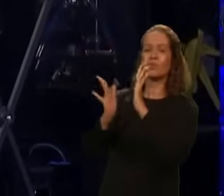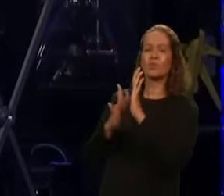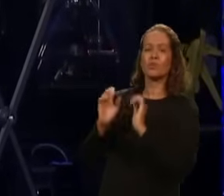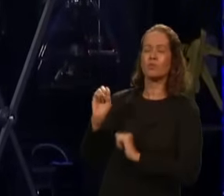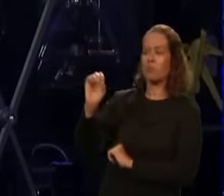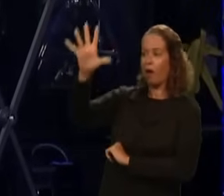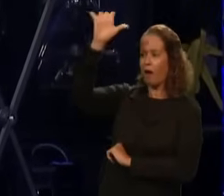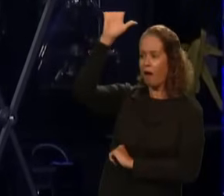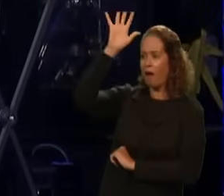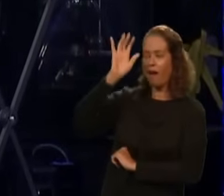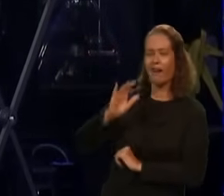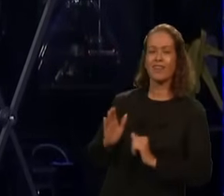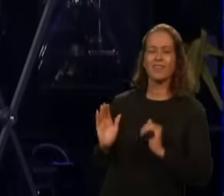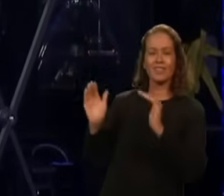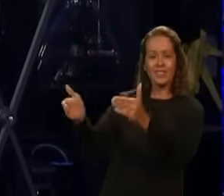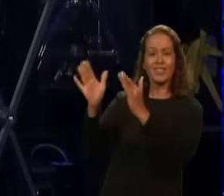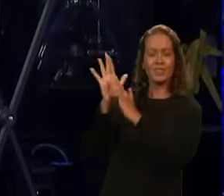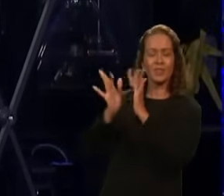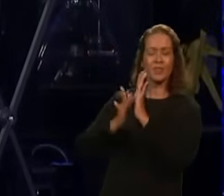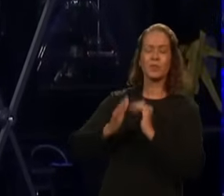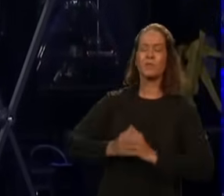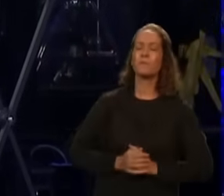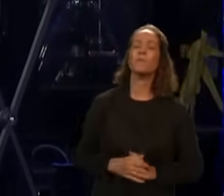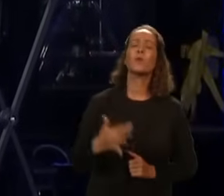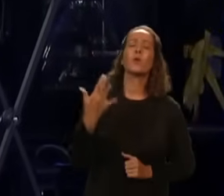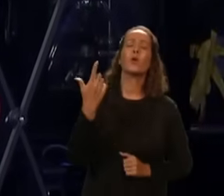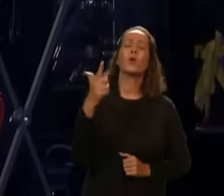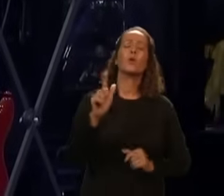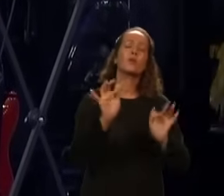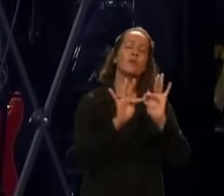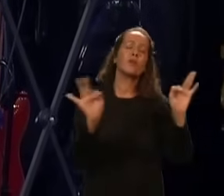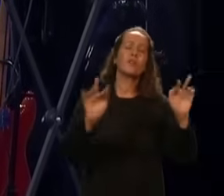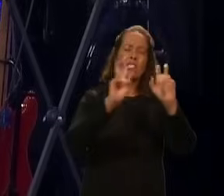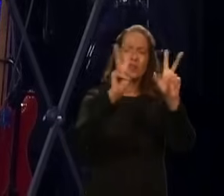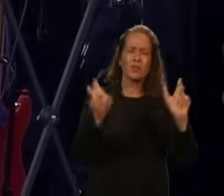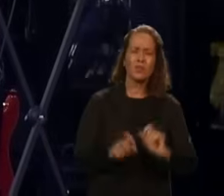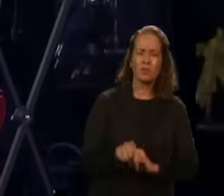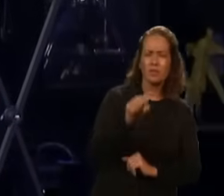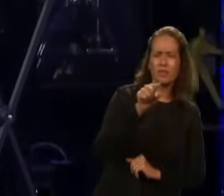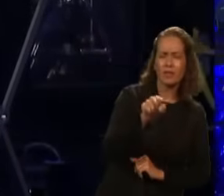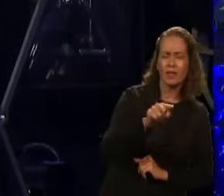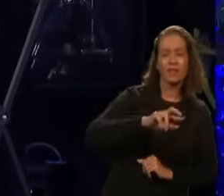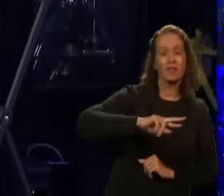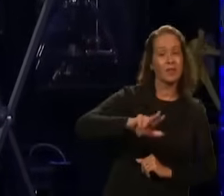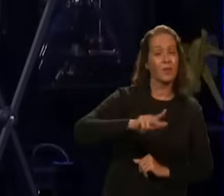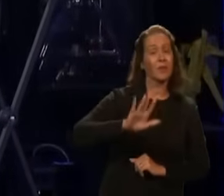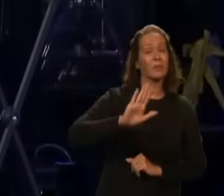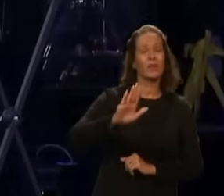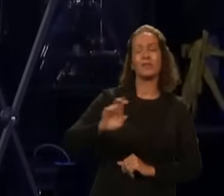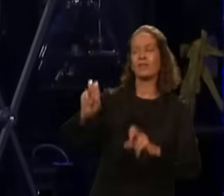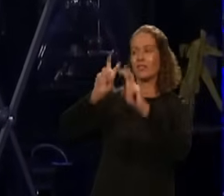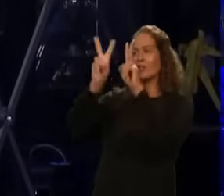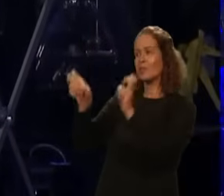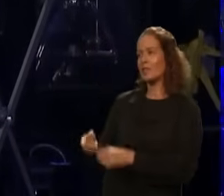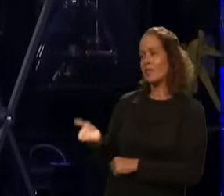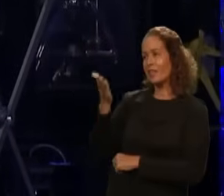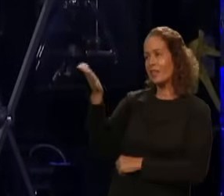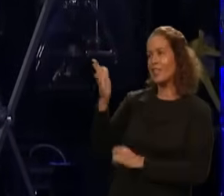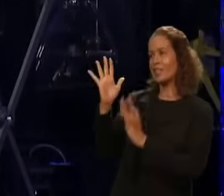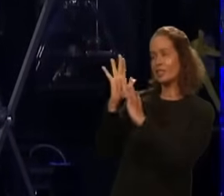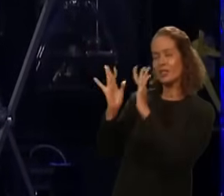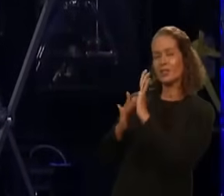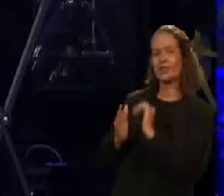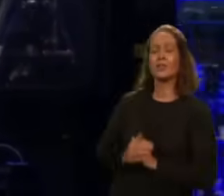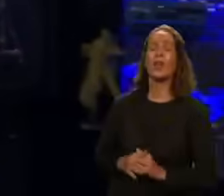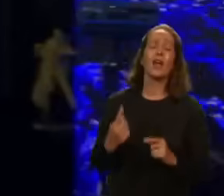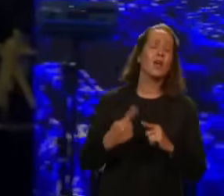Vou falar outra frase difícil de engolir aqui. Não é sobre você, é sobre Ele. Ai, porque